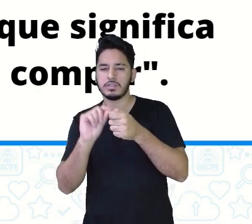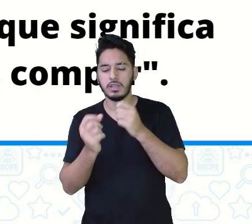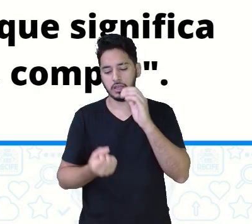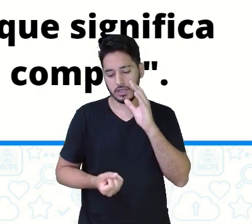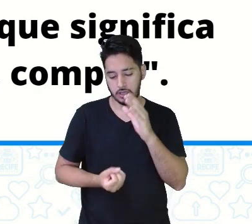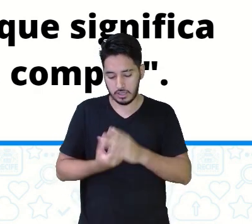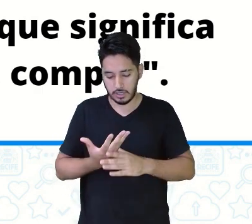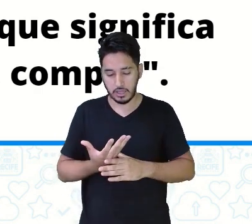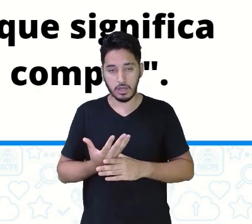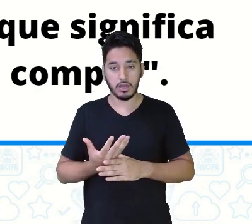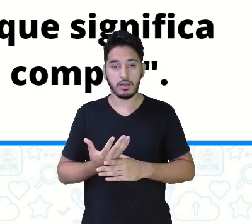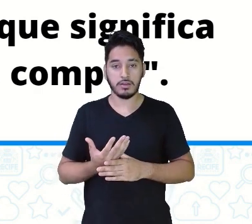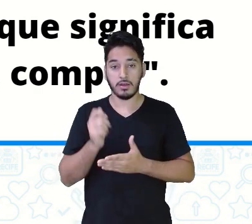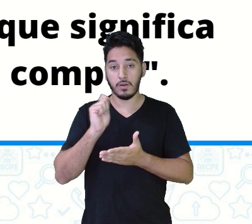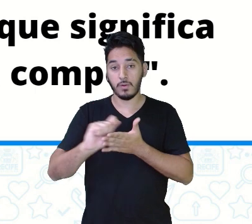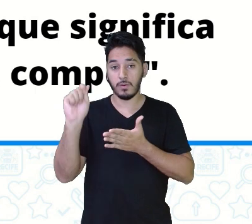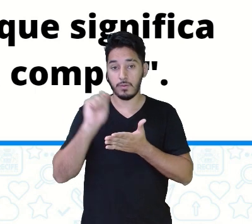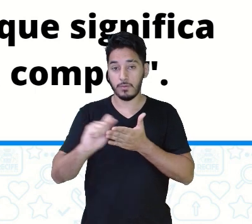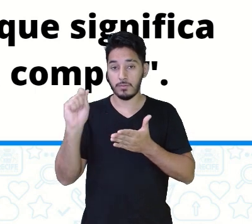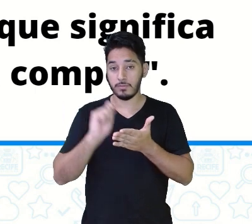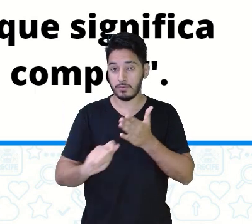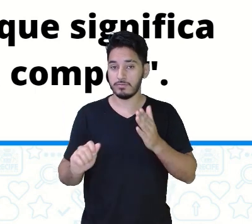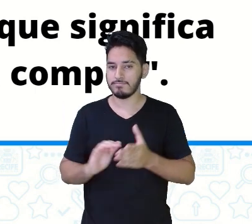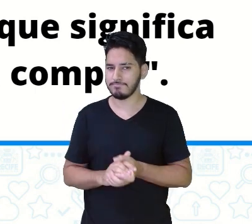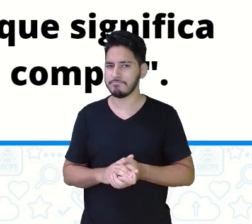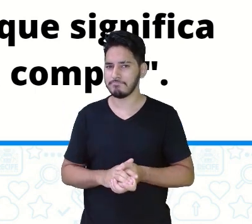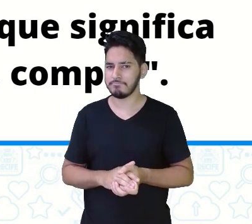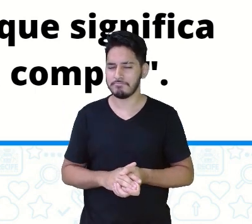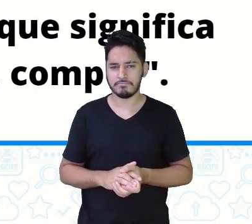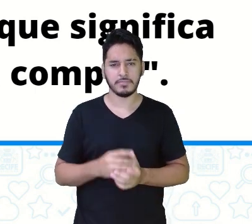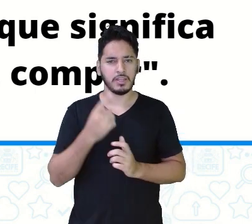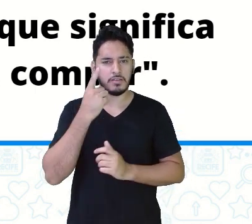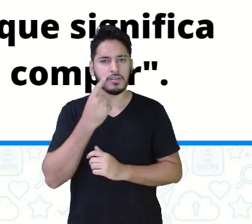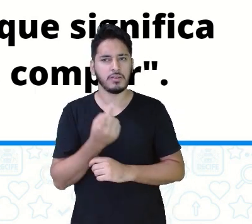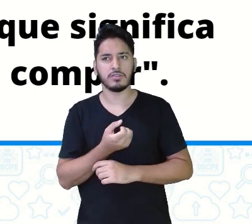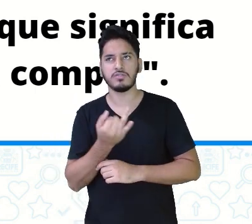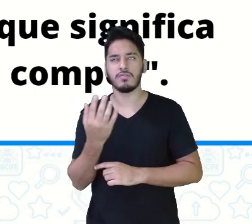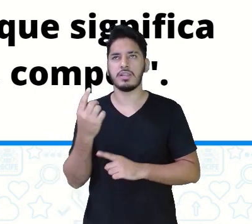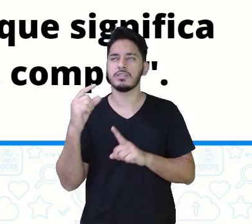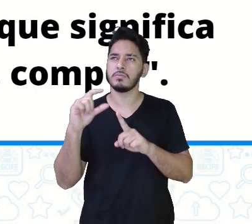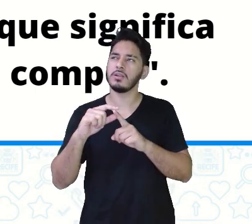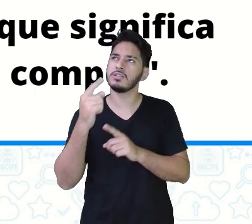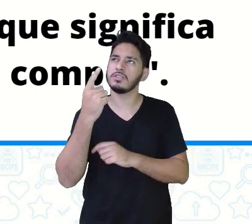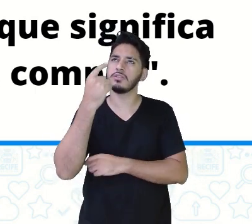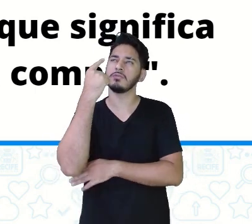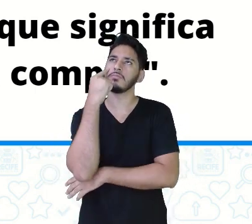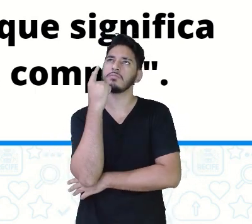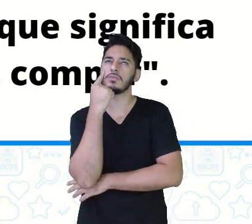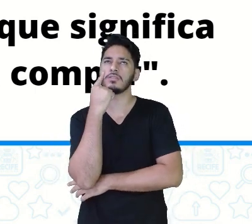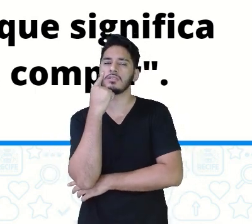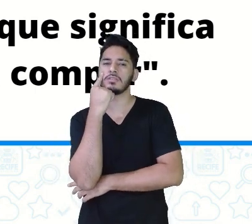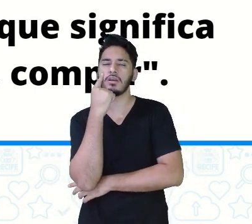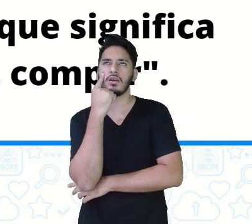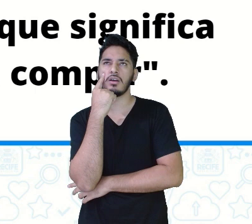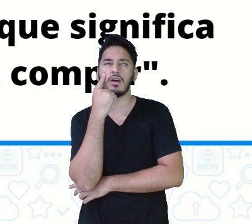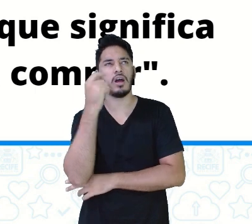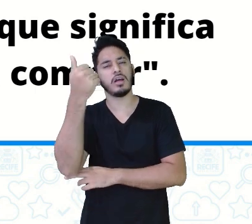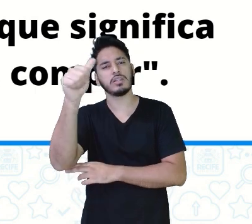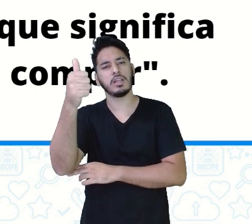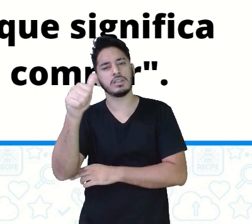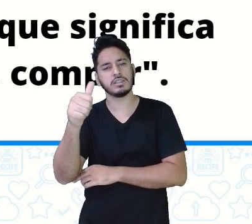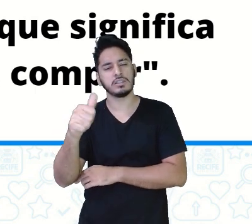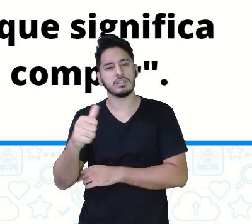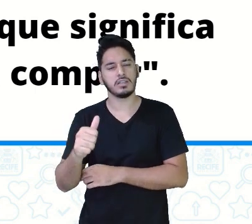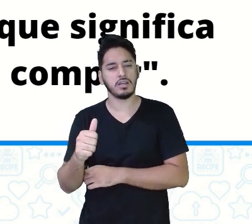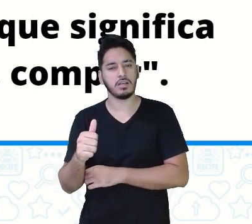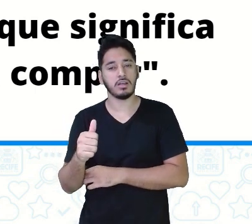compor. Certo? Então, vê só quantas palavras, se a gente parasse aqui hoje e fosse analisar as palavras